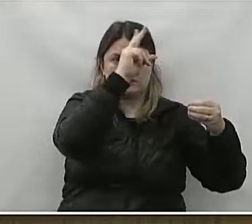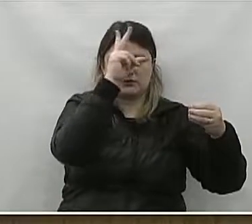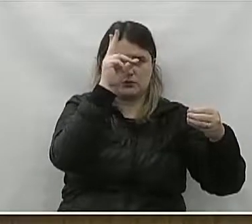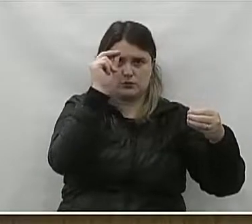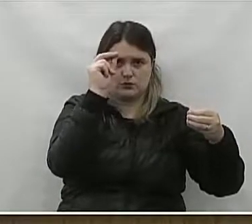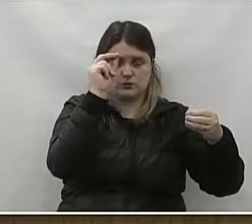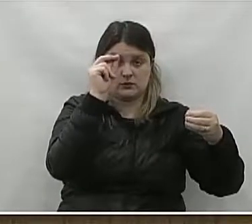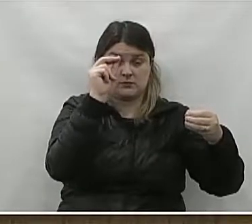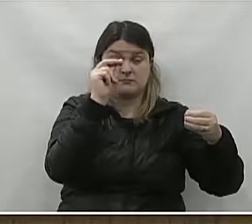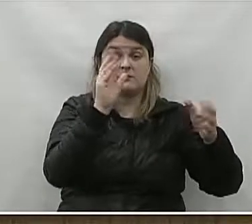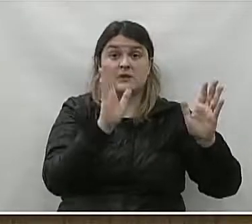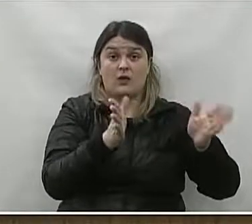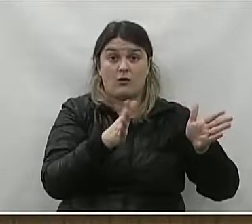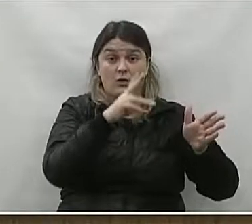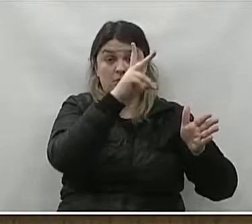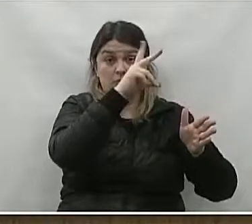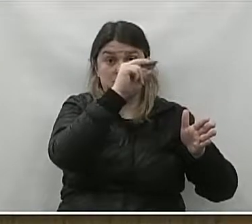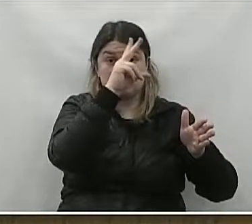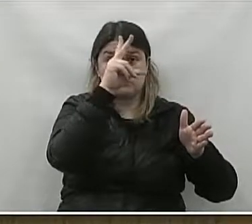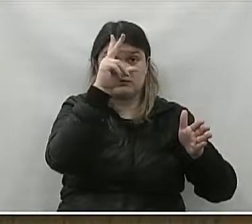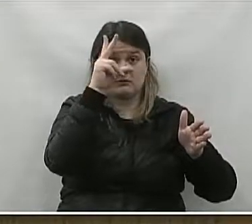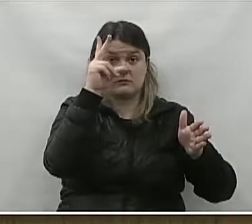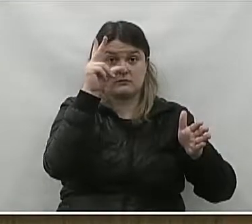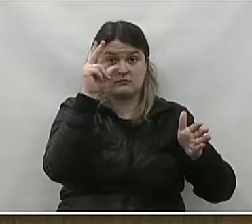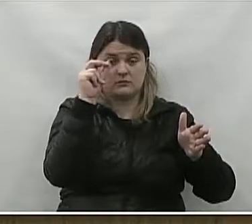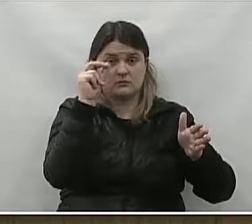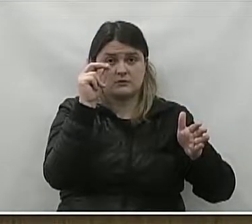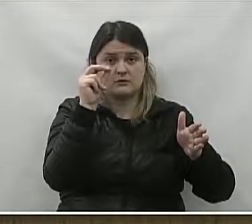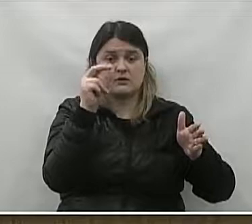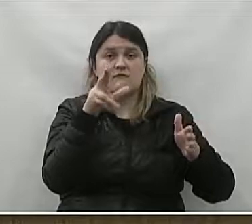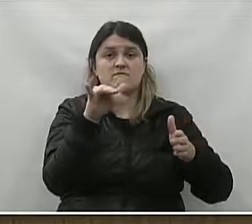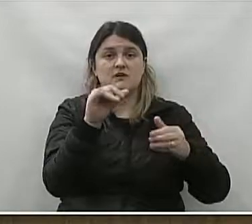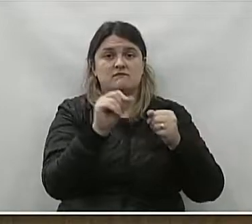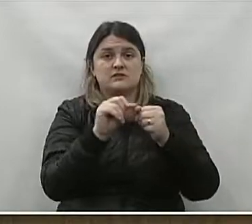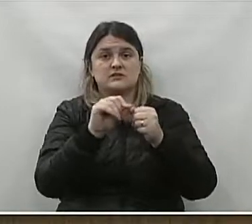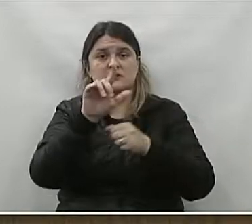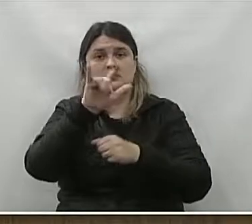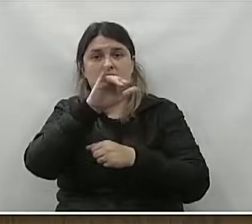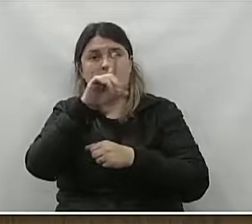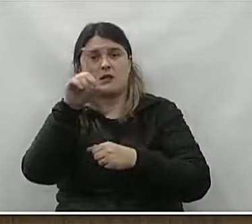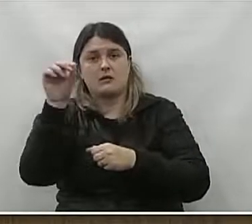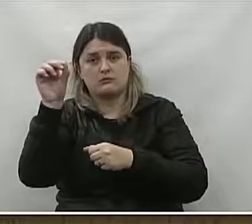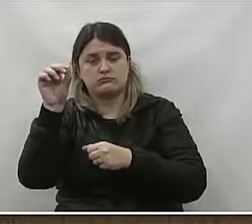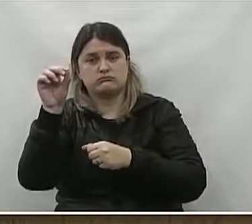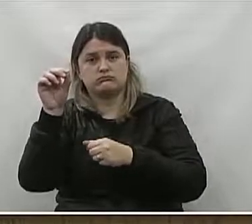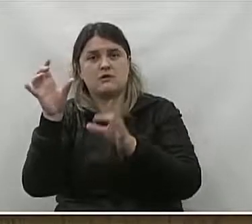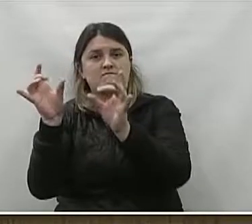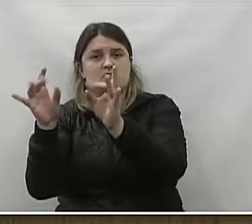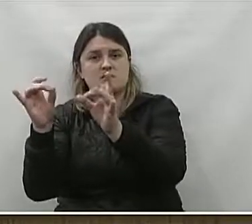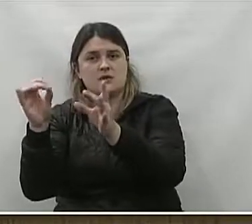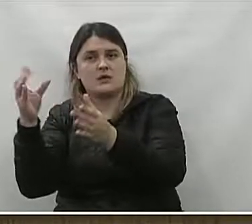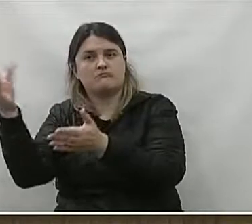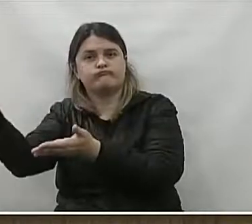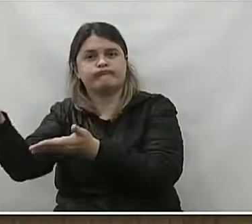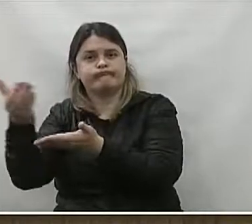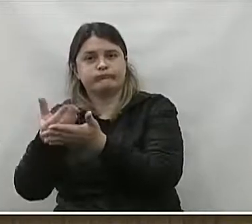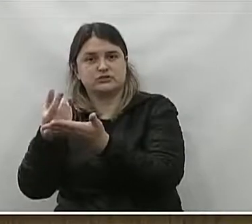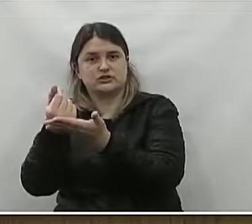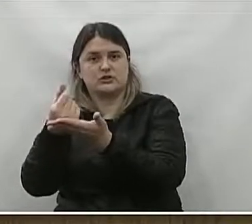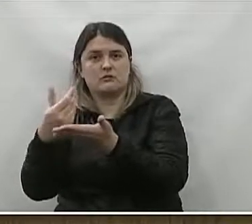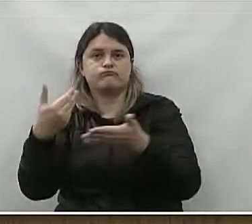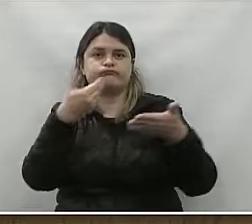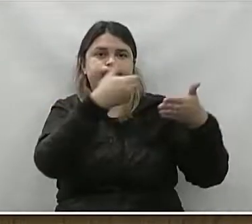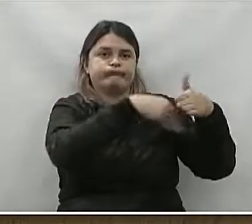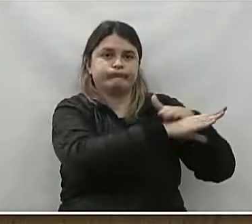E a prefeitura ela coloca no leilão para ir o dinheiro